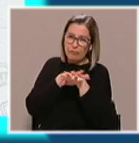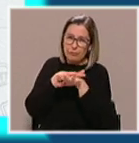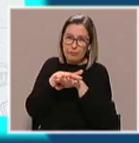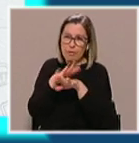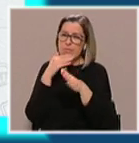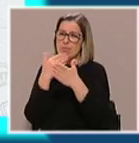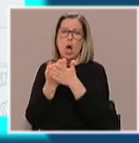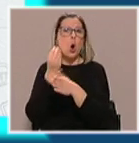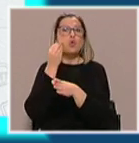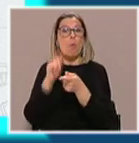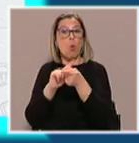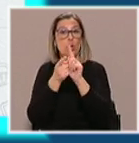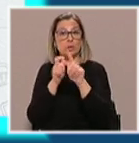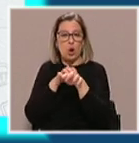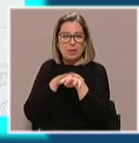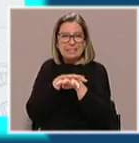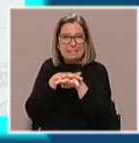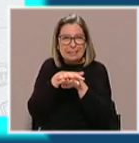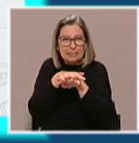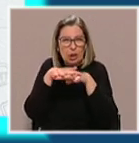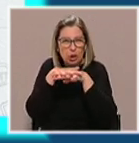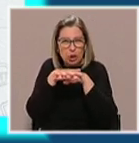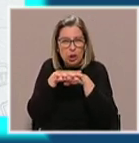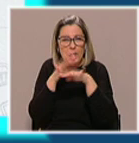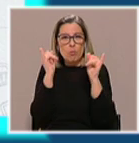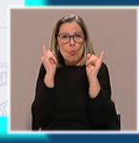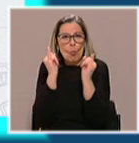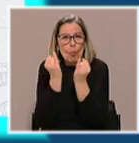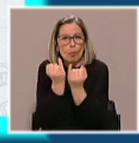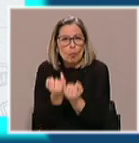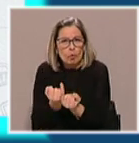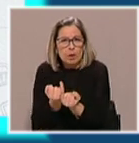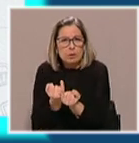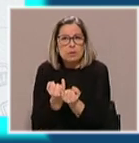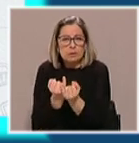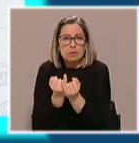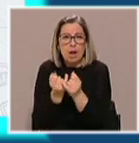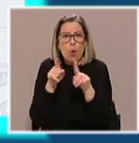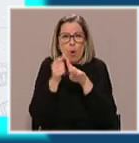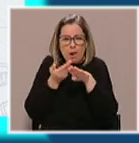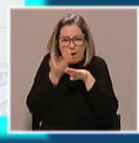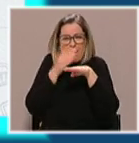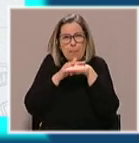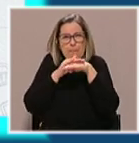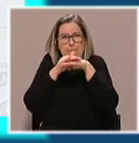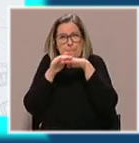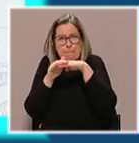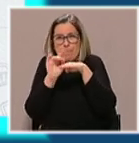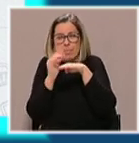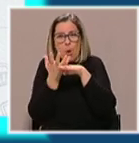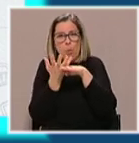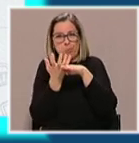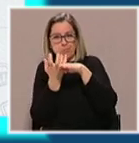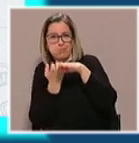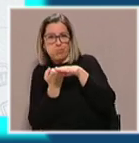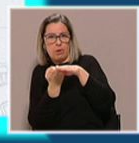do diâmetro do vaso sanguíneo, o que o permite afastar da periferia, da zona periférica, da zona superficial e,